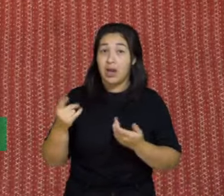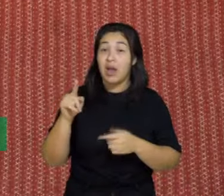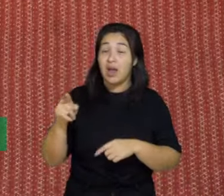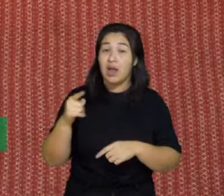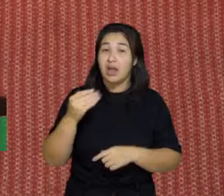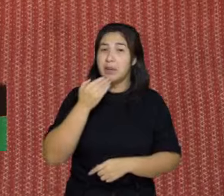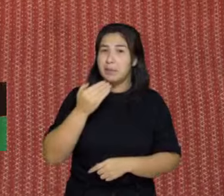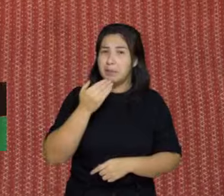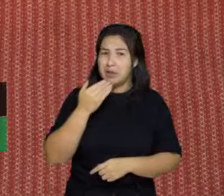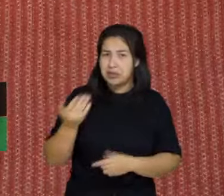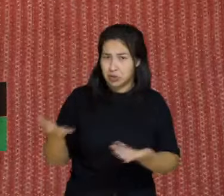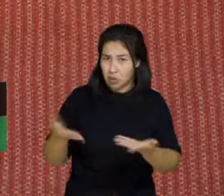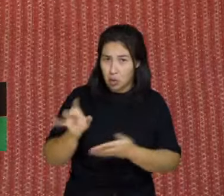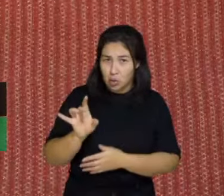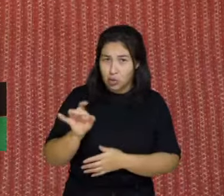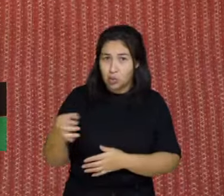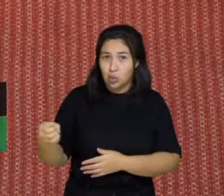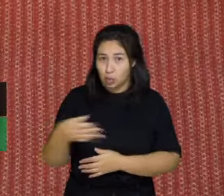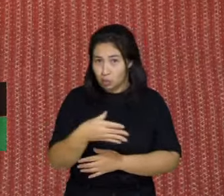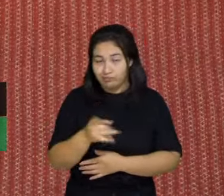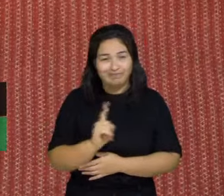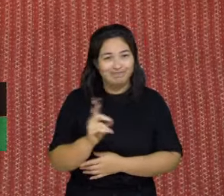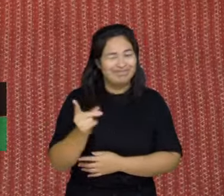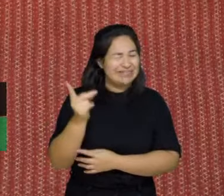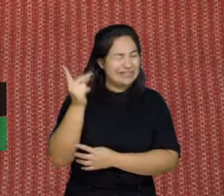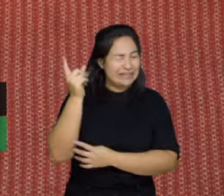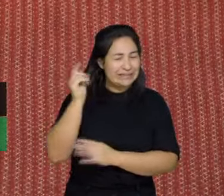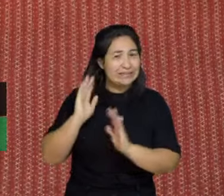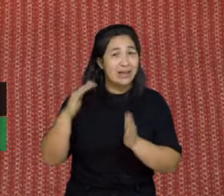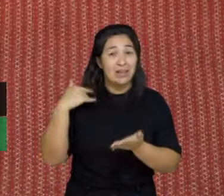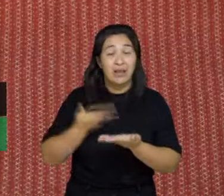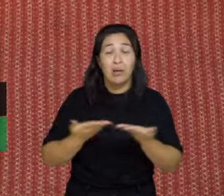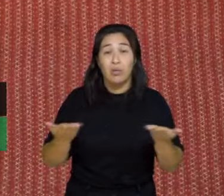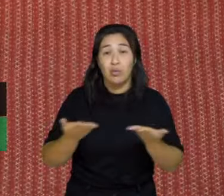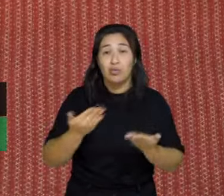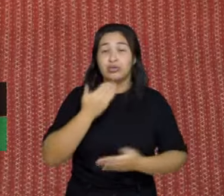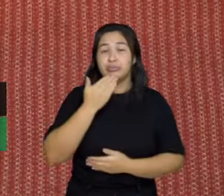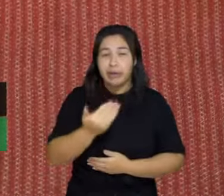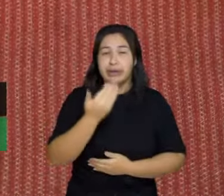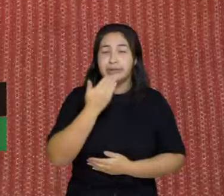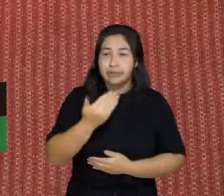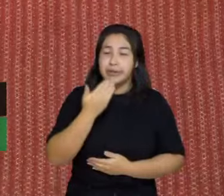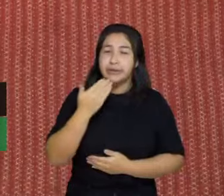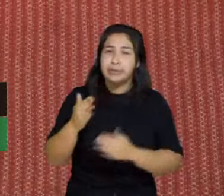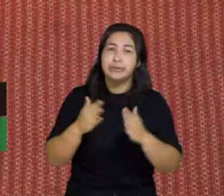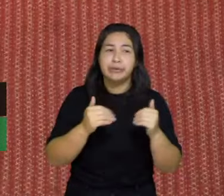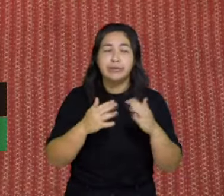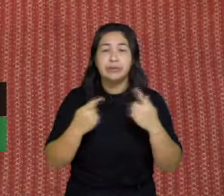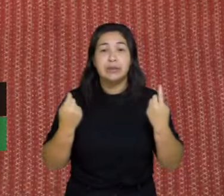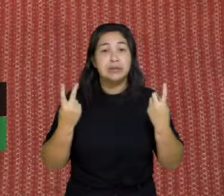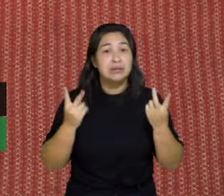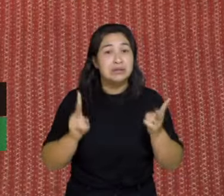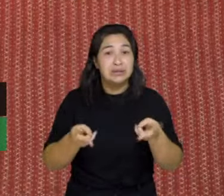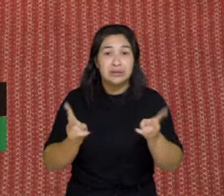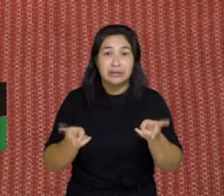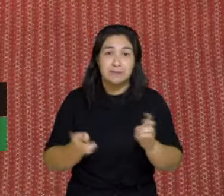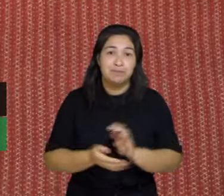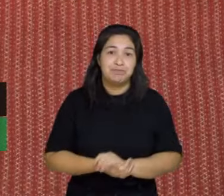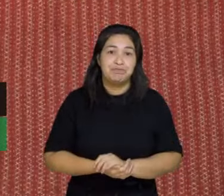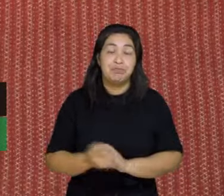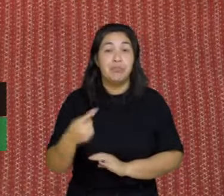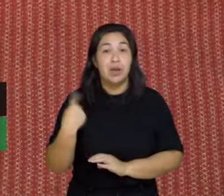vem sendo pedida há muitos anos, como você falou. Inclusive, o deputado Carlos Humberto fez esse pedido e fez um vídeo aqui na Alesc, nós também fizemos